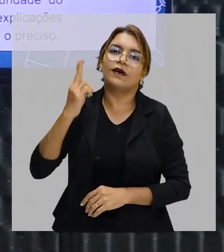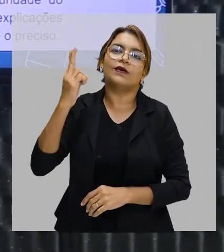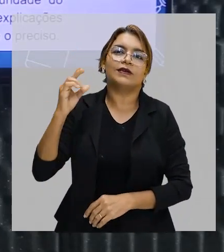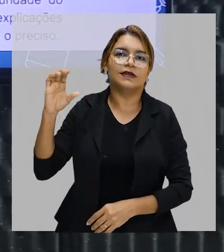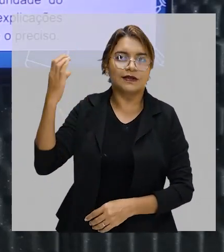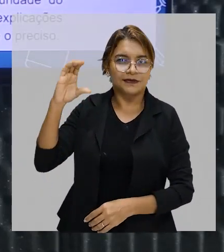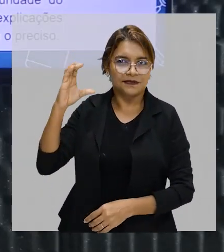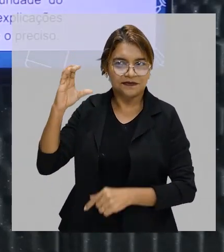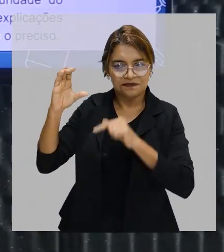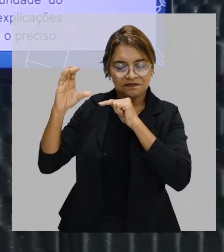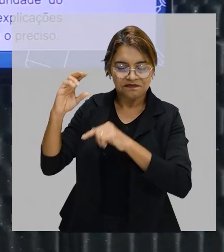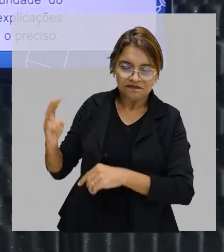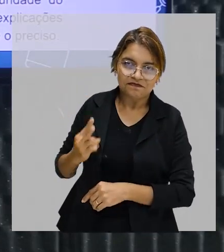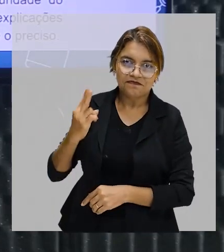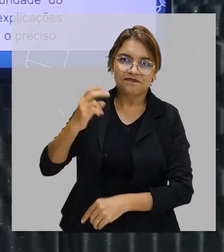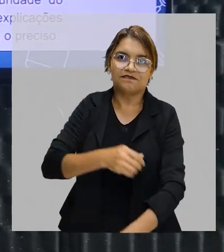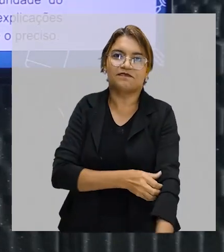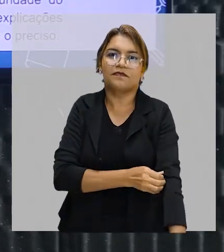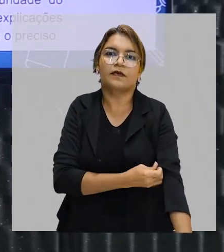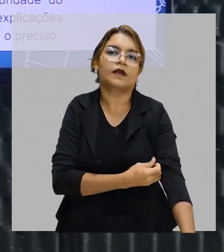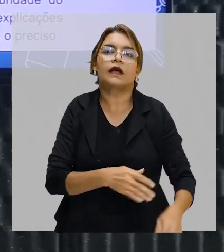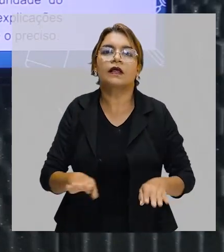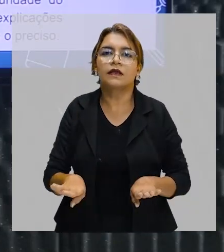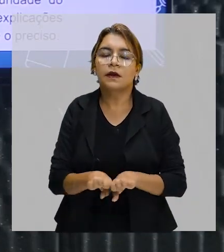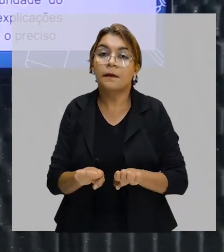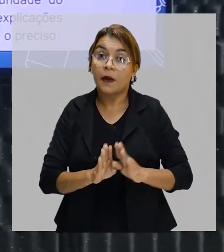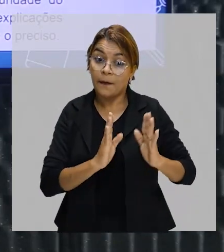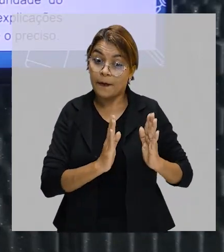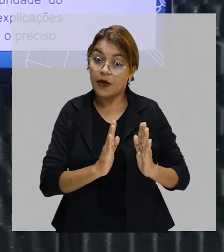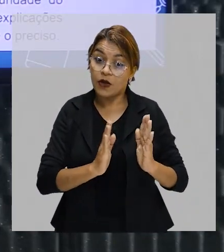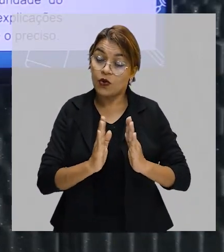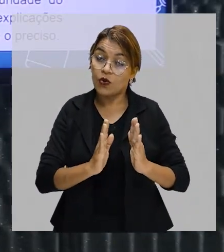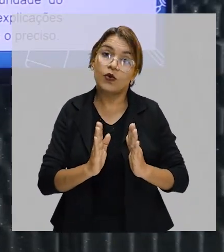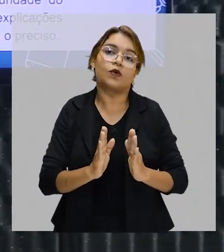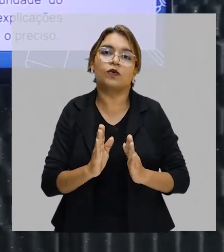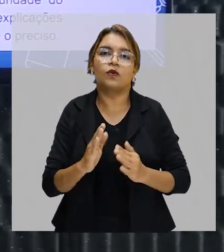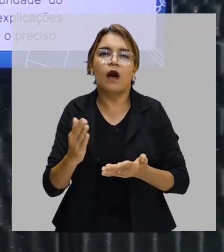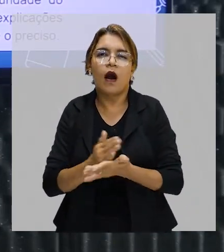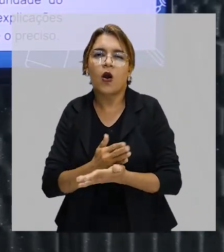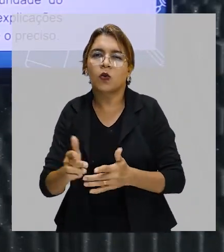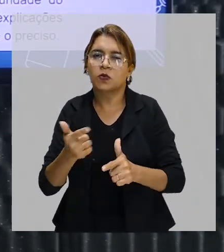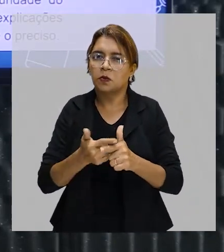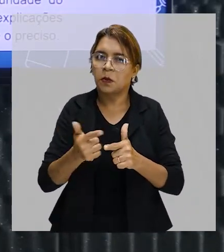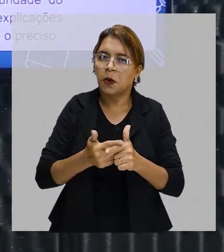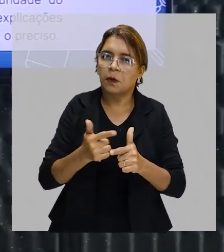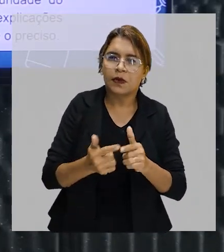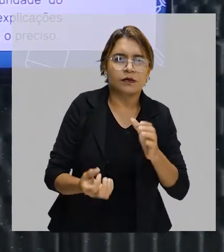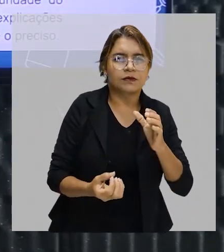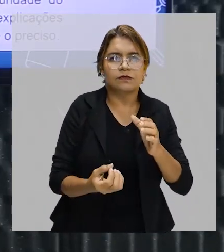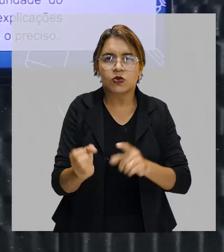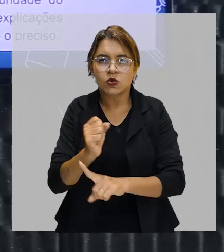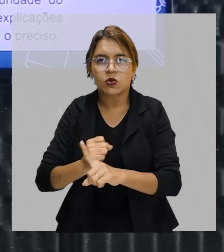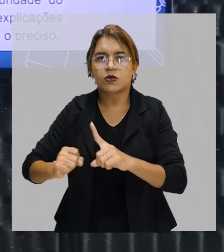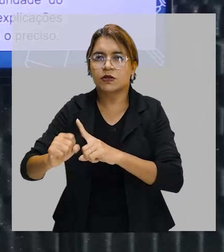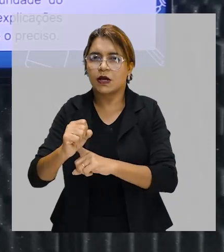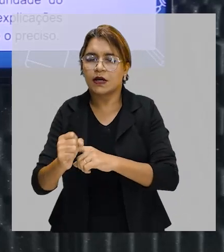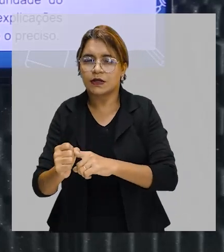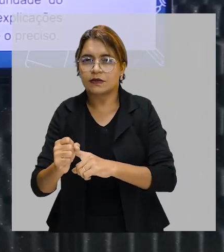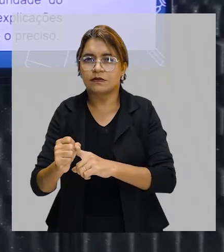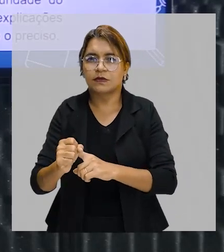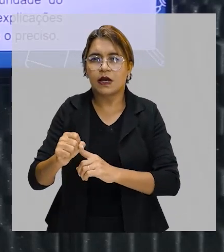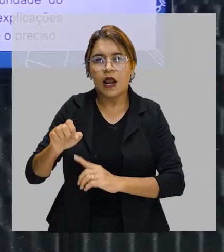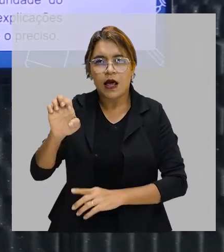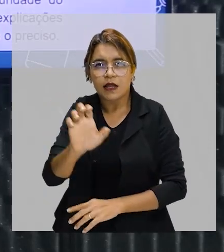ciência. E é a mesma época onde muitos problemas sociais começam a surgir nas cidades